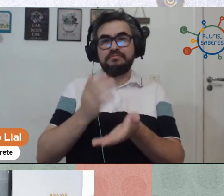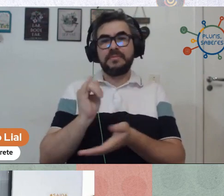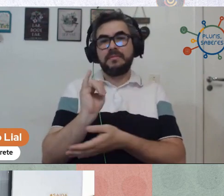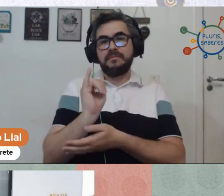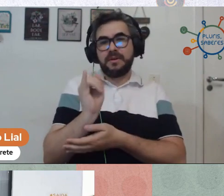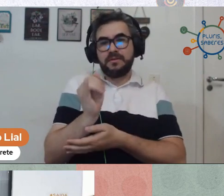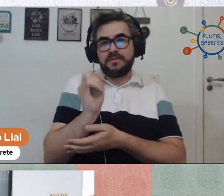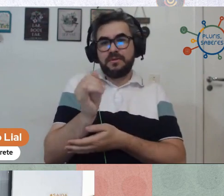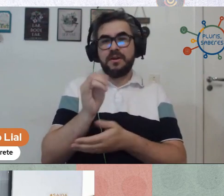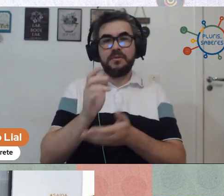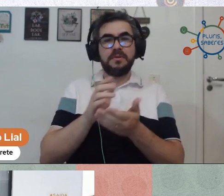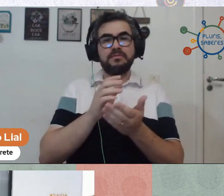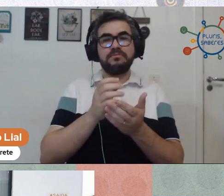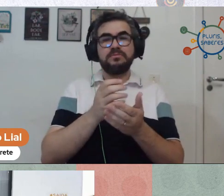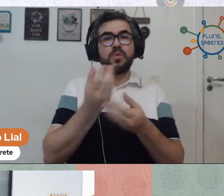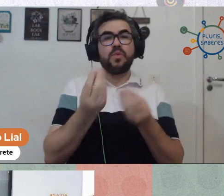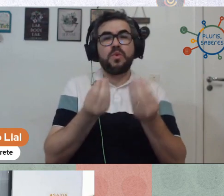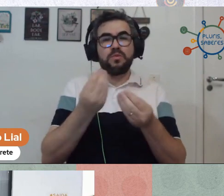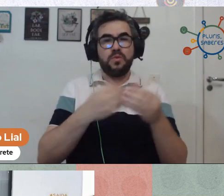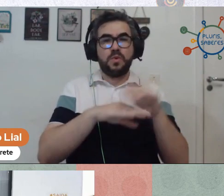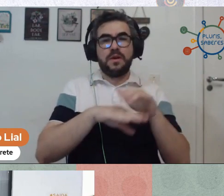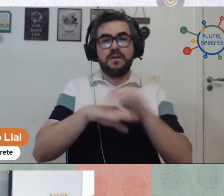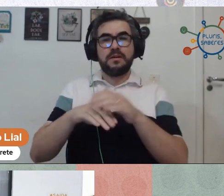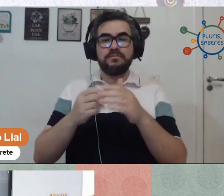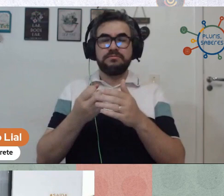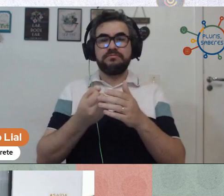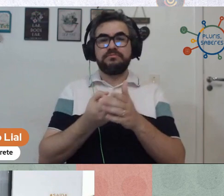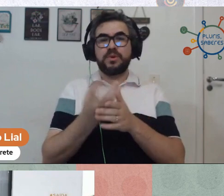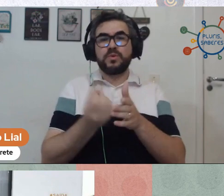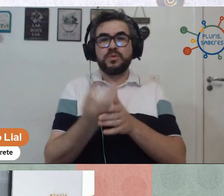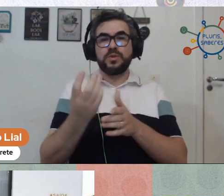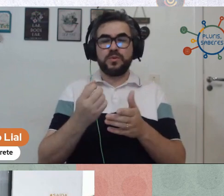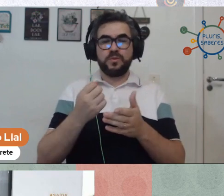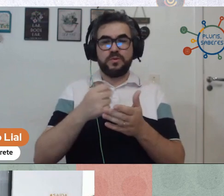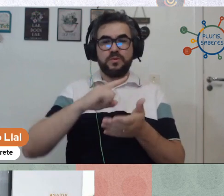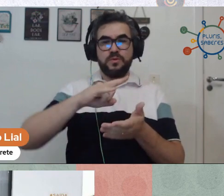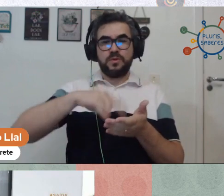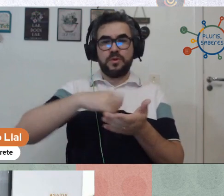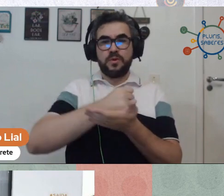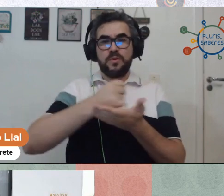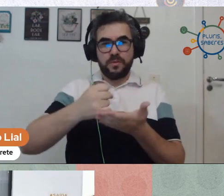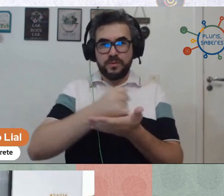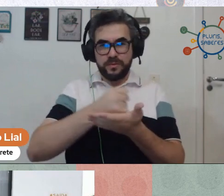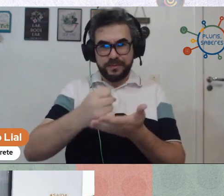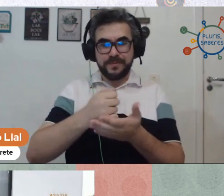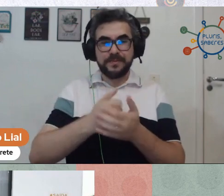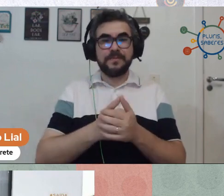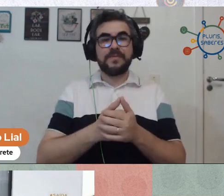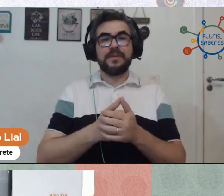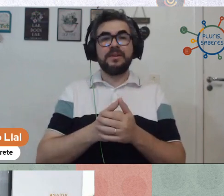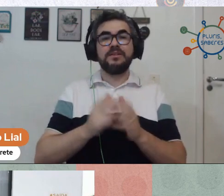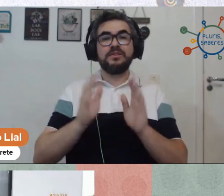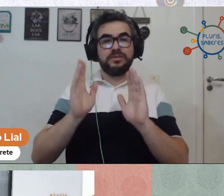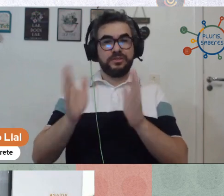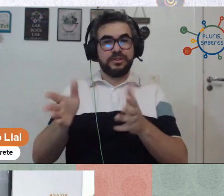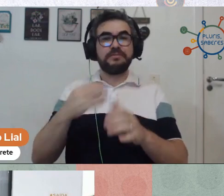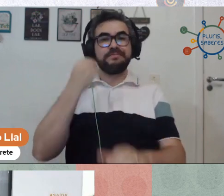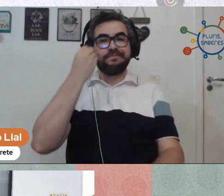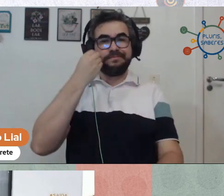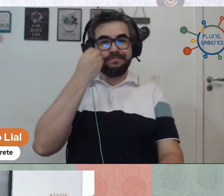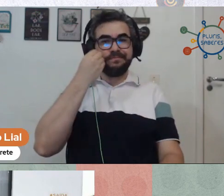Desde 2012, atua em projetos de gestão de documentos na Fiocruz e na Escola Nacional Saúde